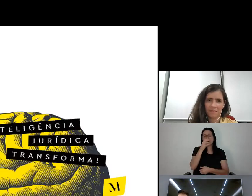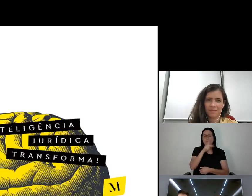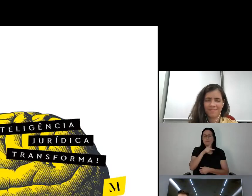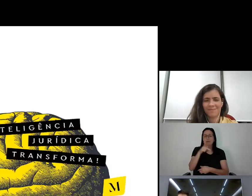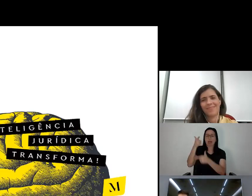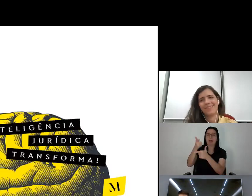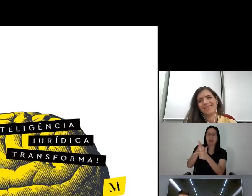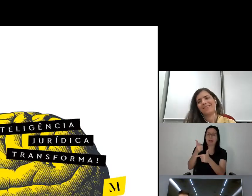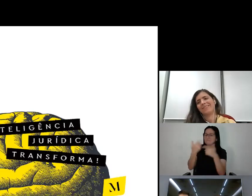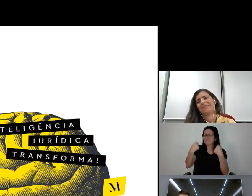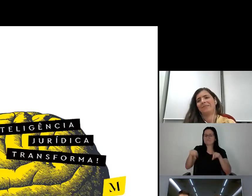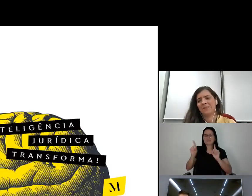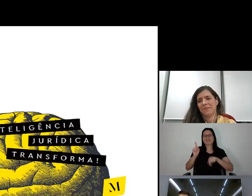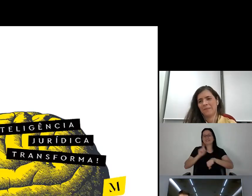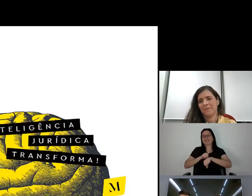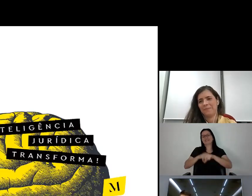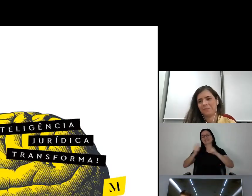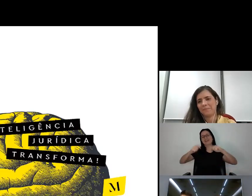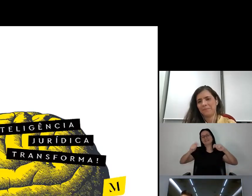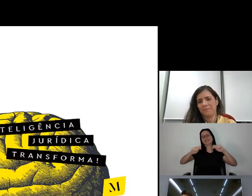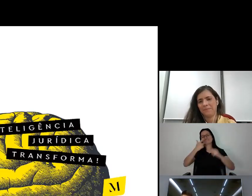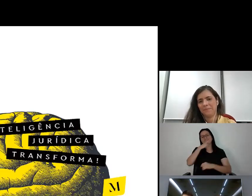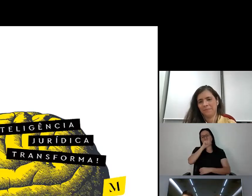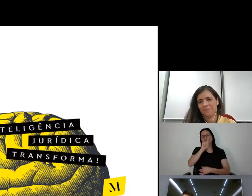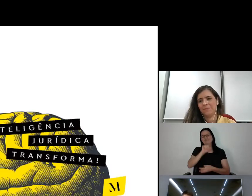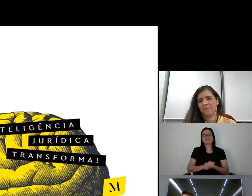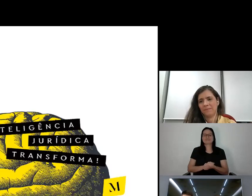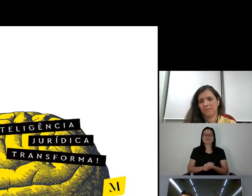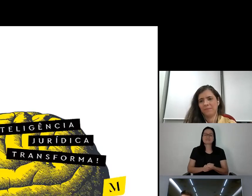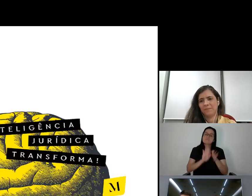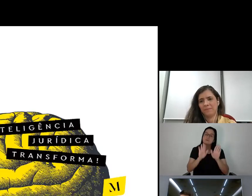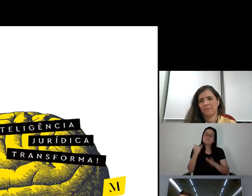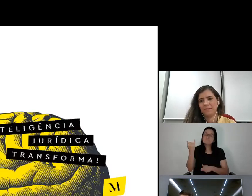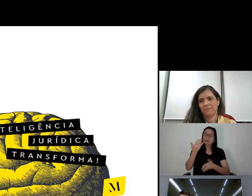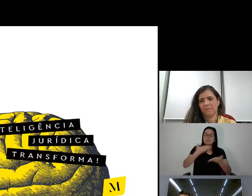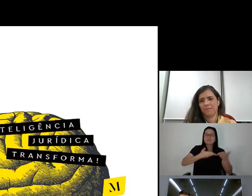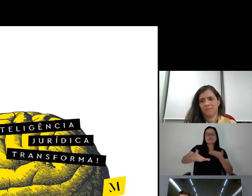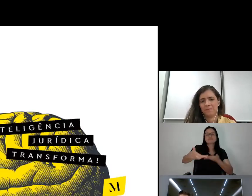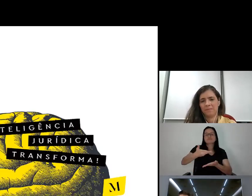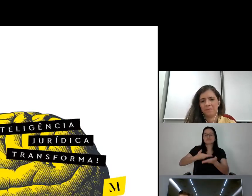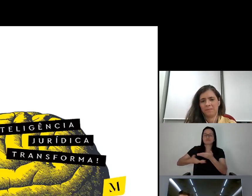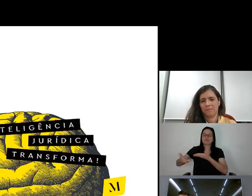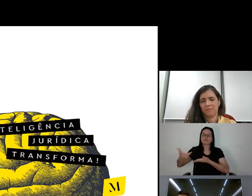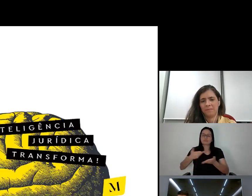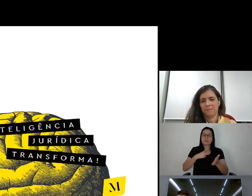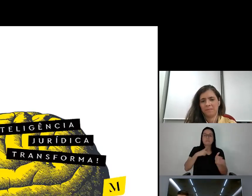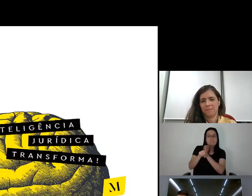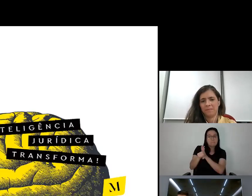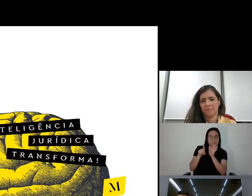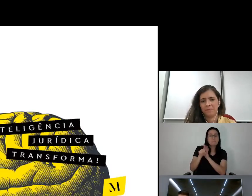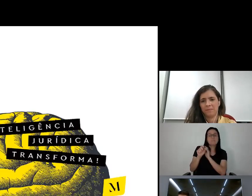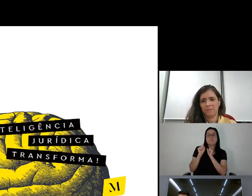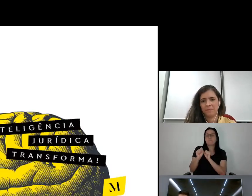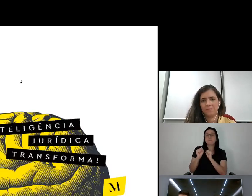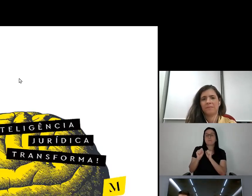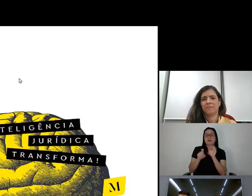em relação ao tempo. Mas para a gente vem a melhor parte, que é a interação com vocês. Então, por favor, mandem perguntas. Professora,